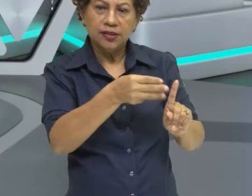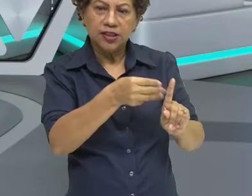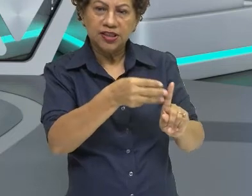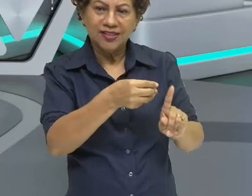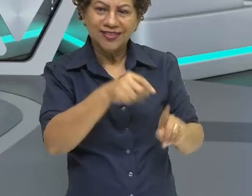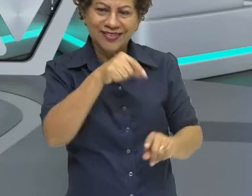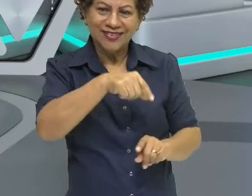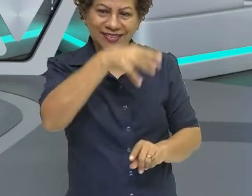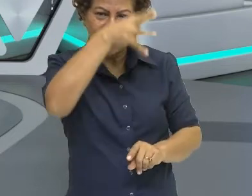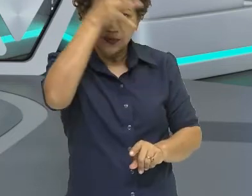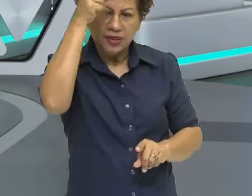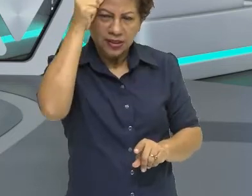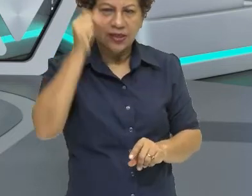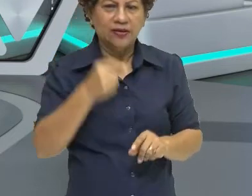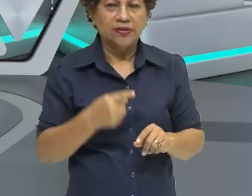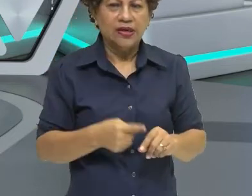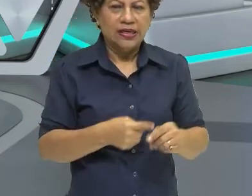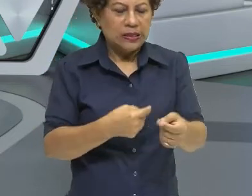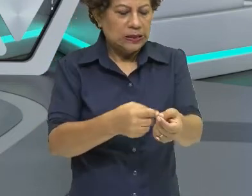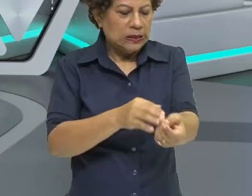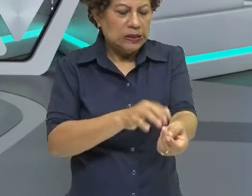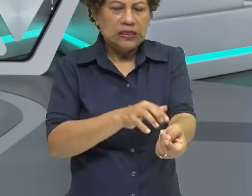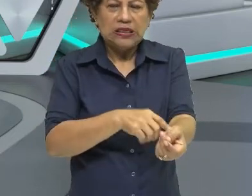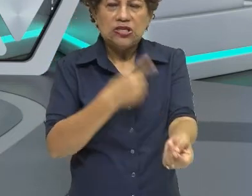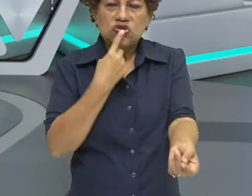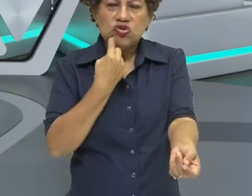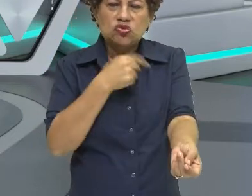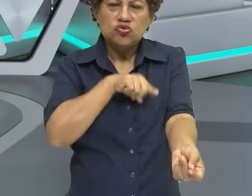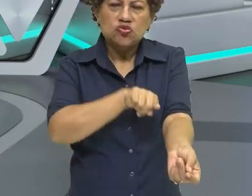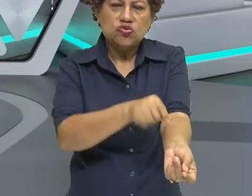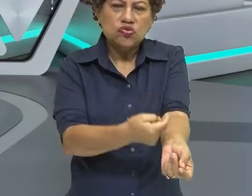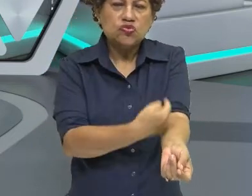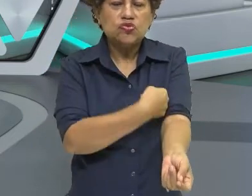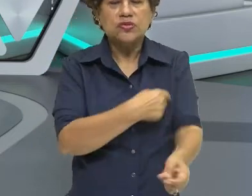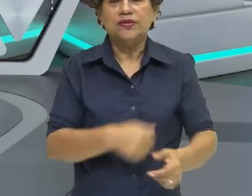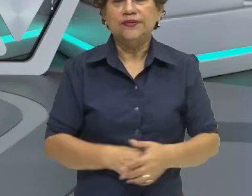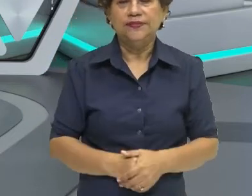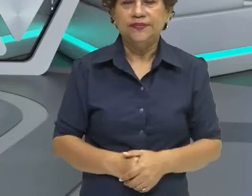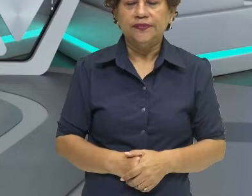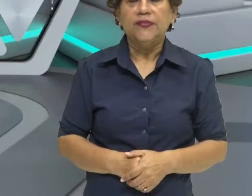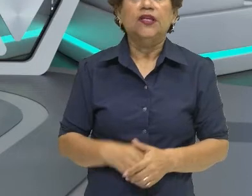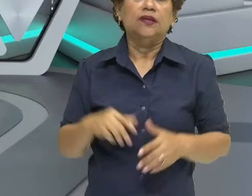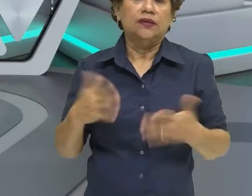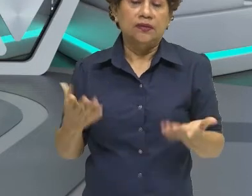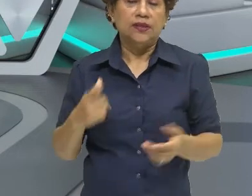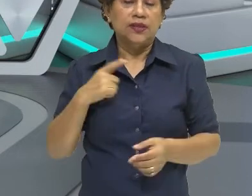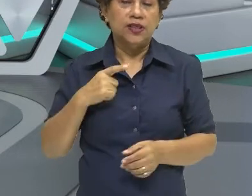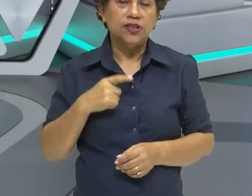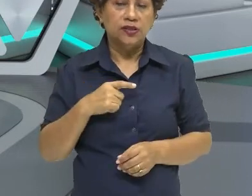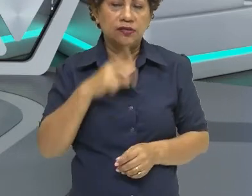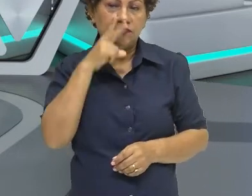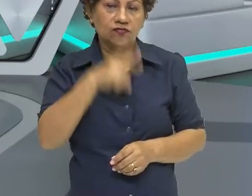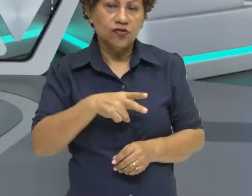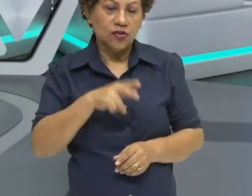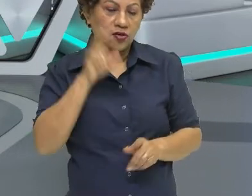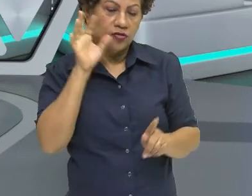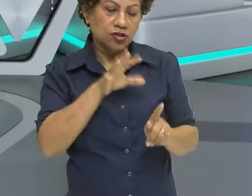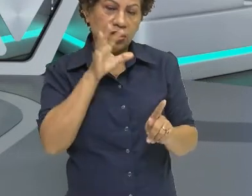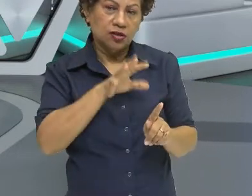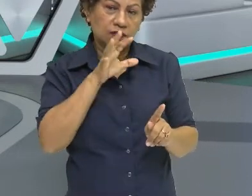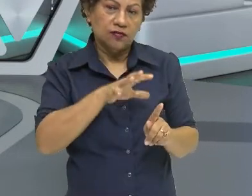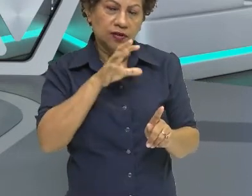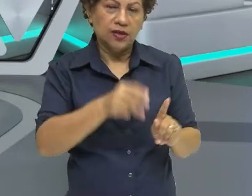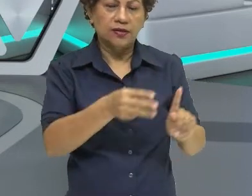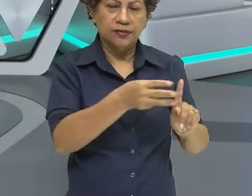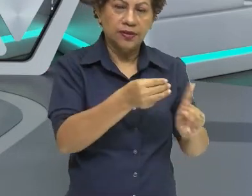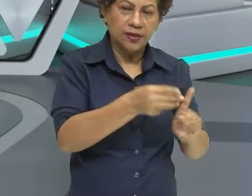indígena, né? Eu sempre falo que tem sangue indígena correndo aqui nas minhas veias. Nós temos forte influência indígena. Consequentemente, as